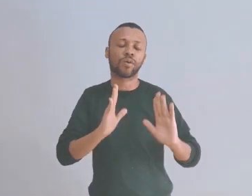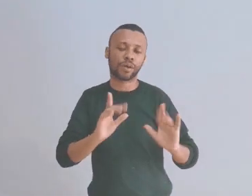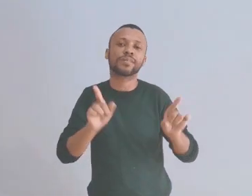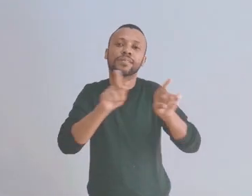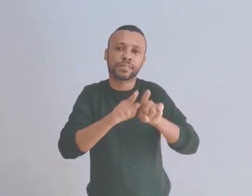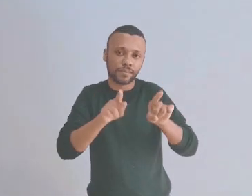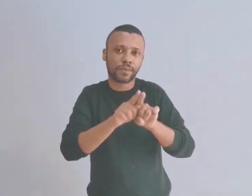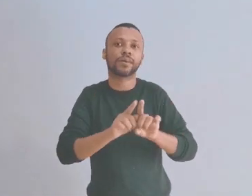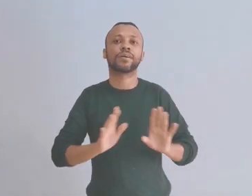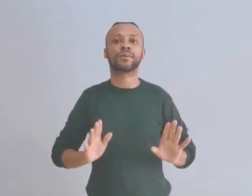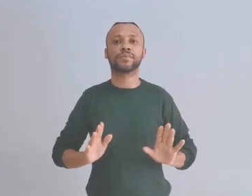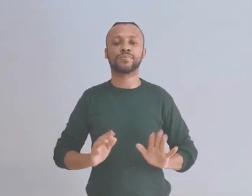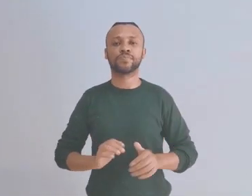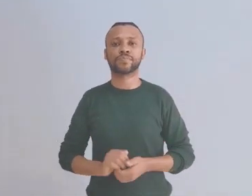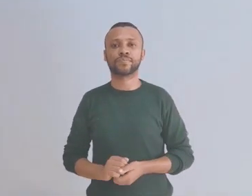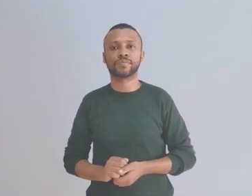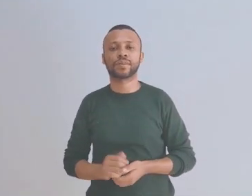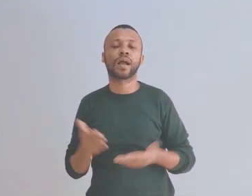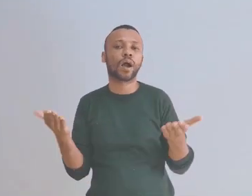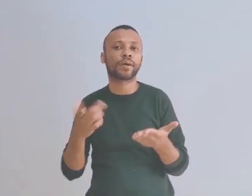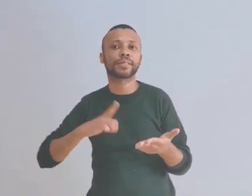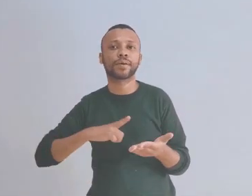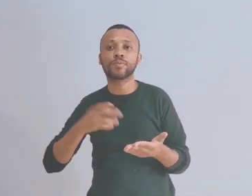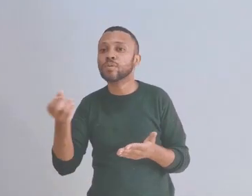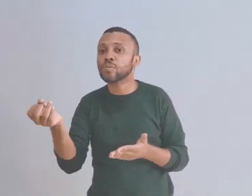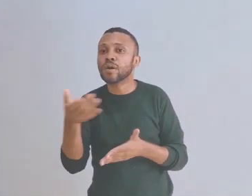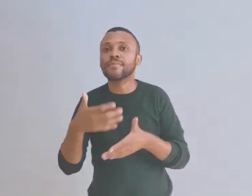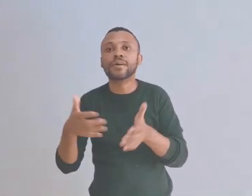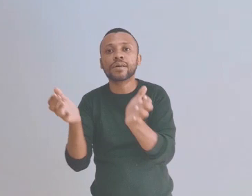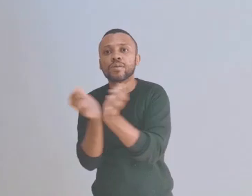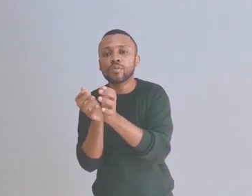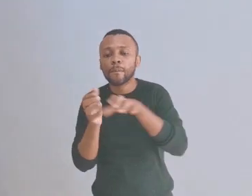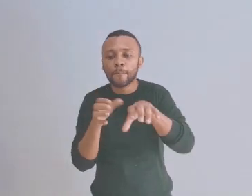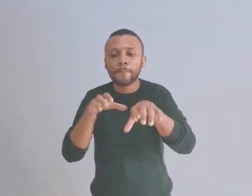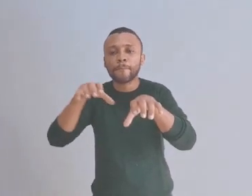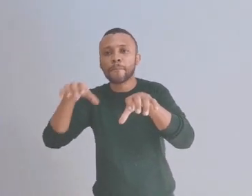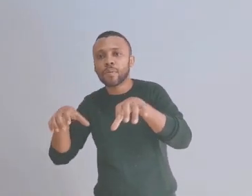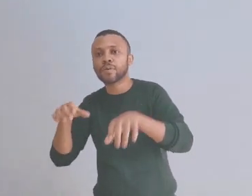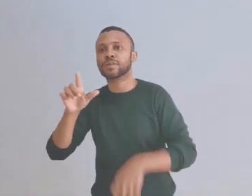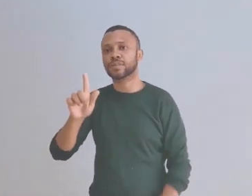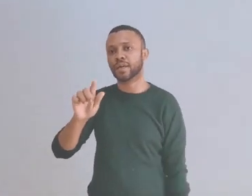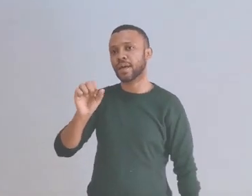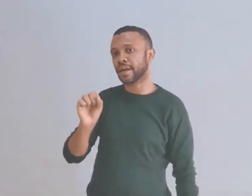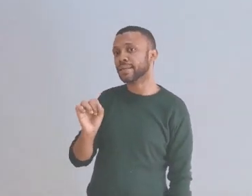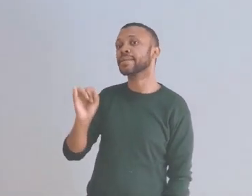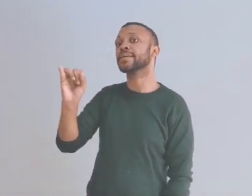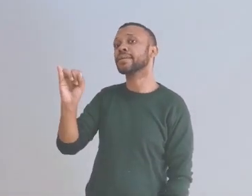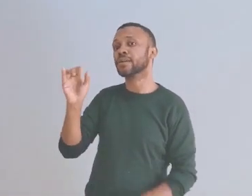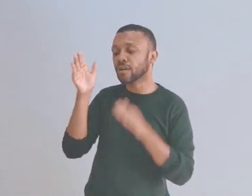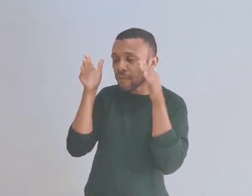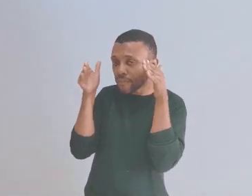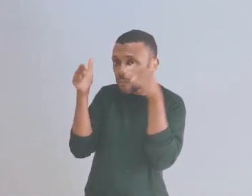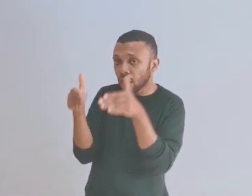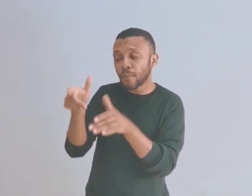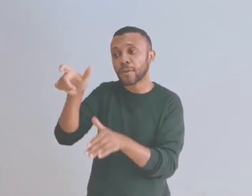e temos agora uma nova classe que foi de SI, que é para pessoa com intelectuais. Isso